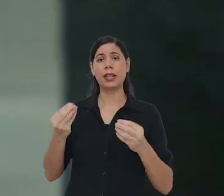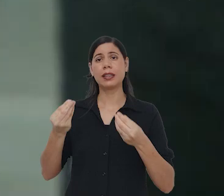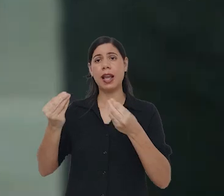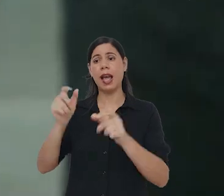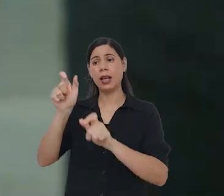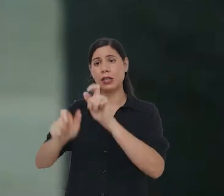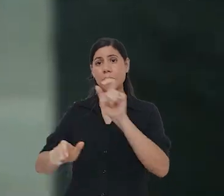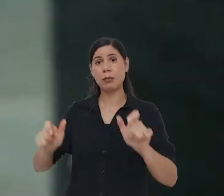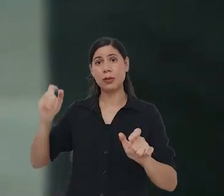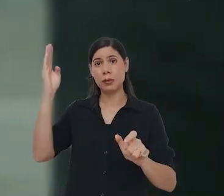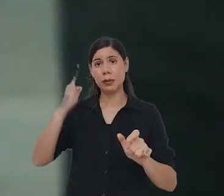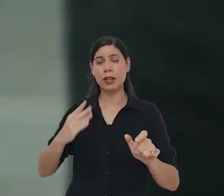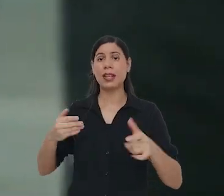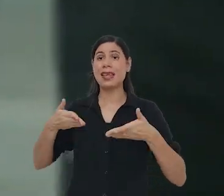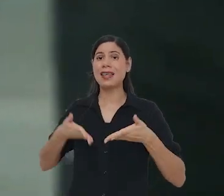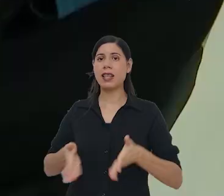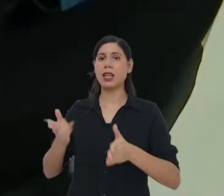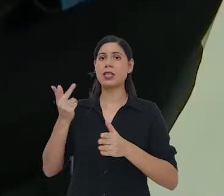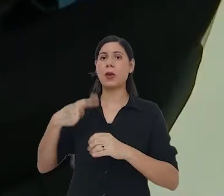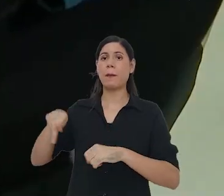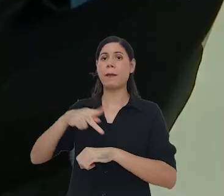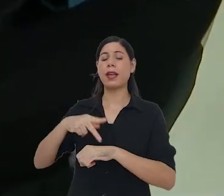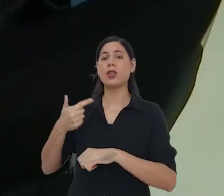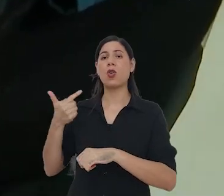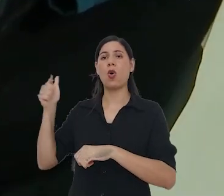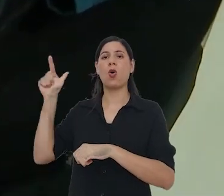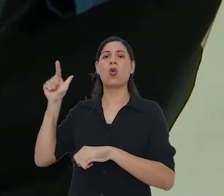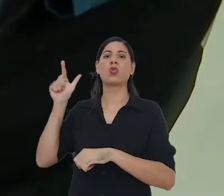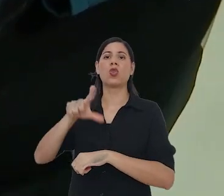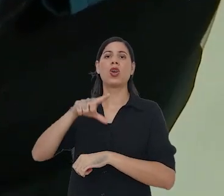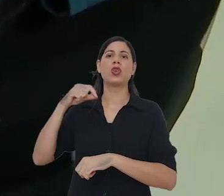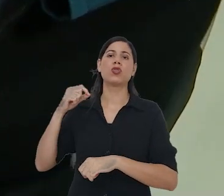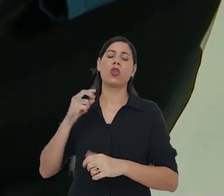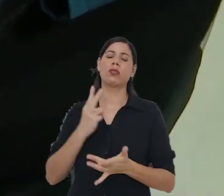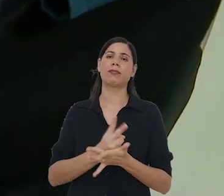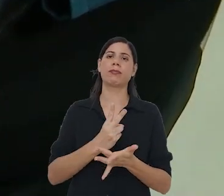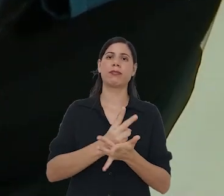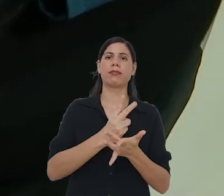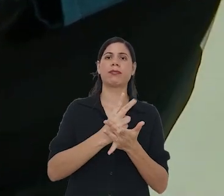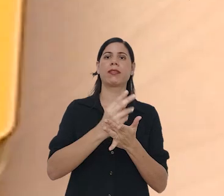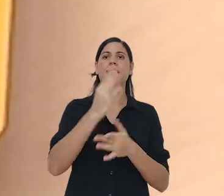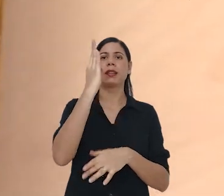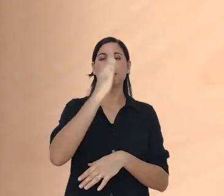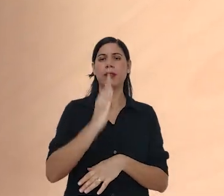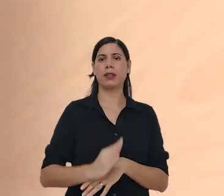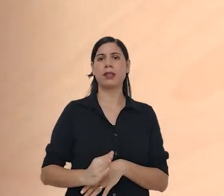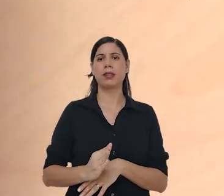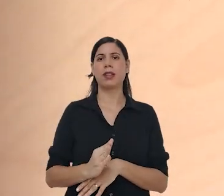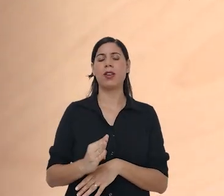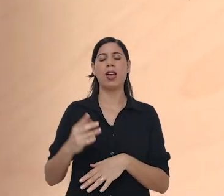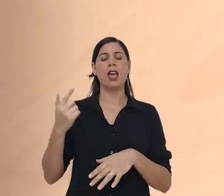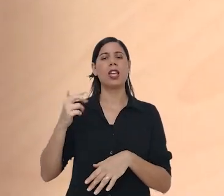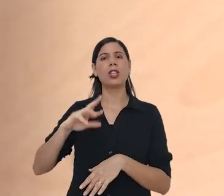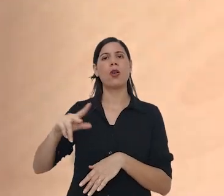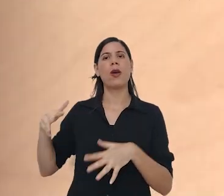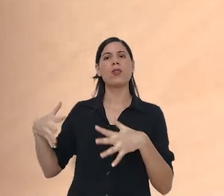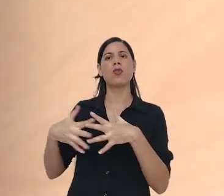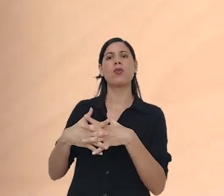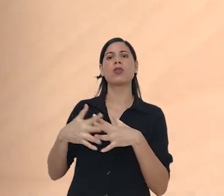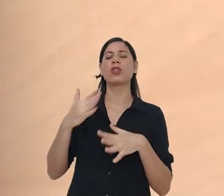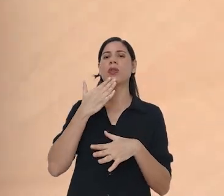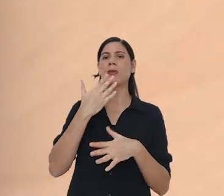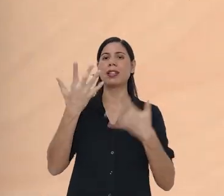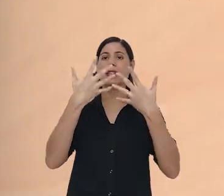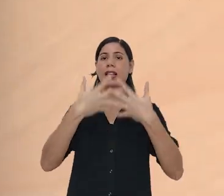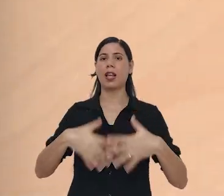cidadão brasileiro nascido fora do país a escolha de preservar a nacionalidade brasileira e não se confunde com o pedido